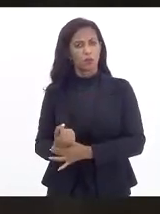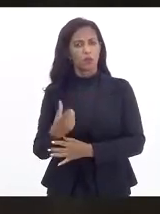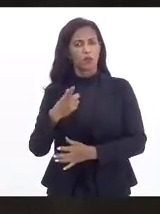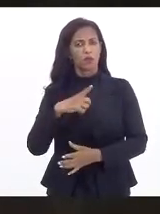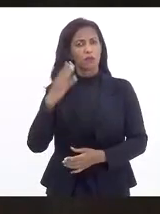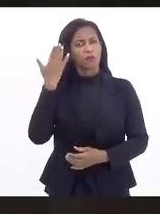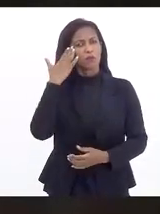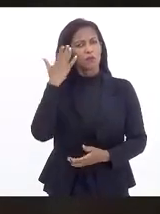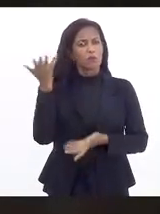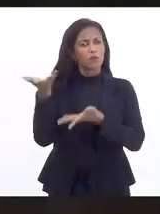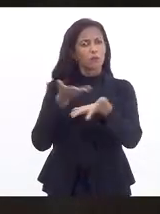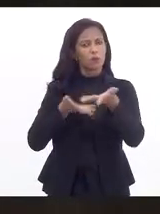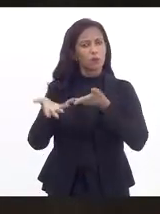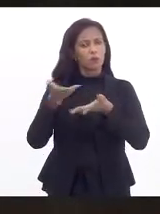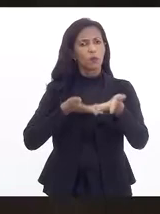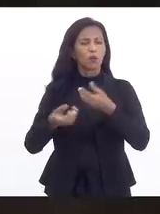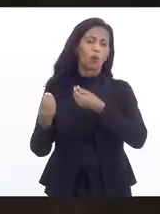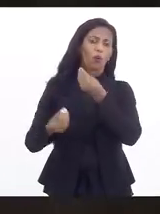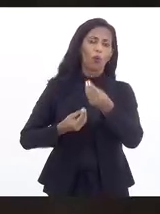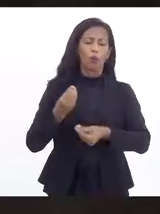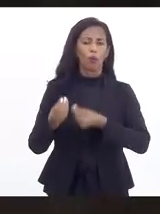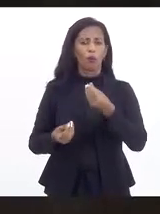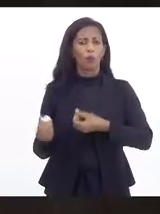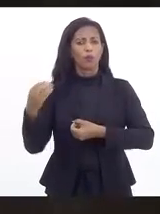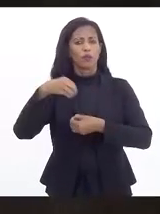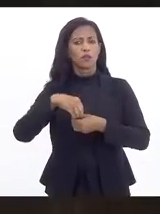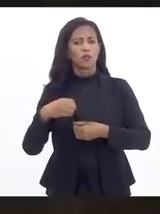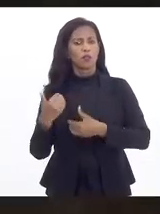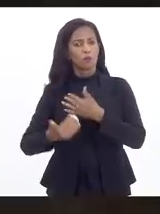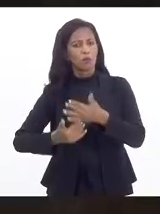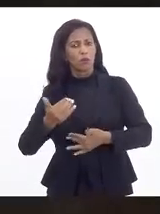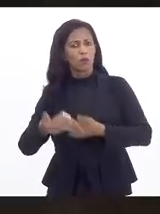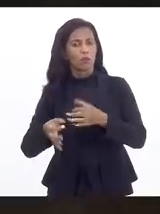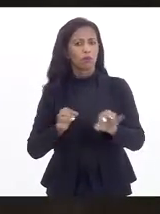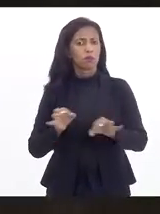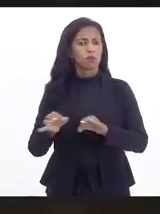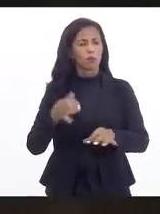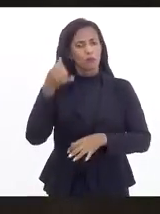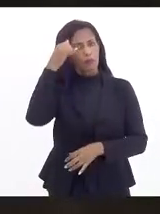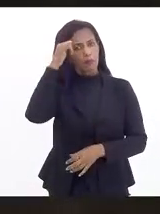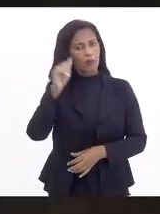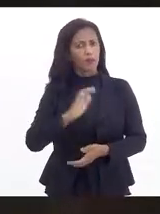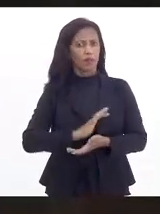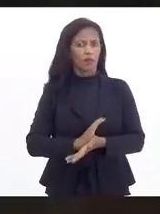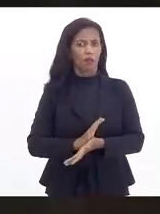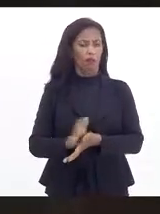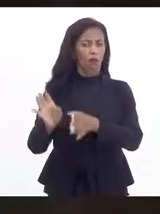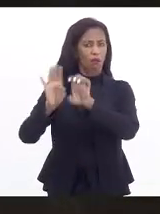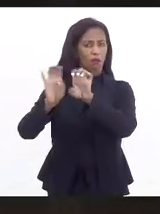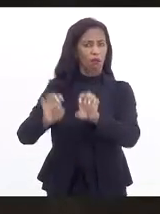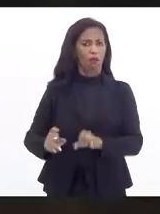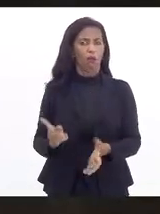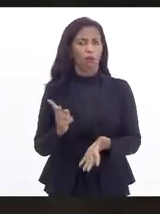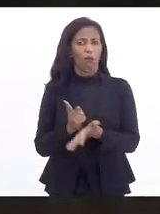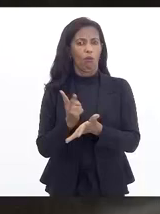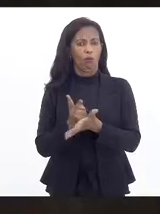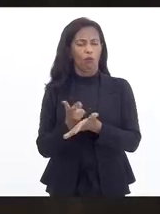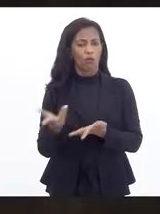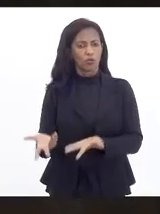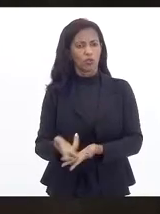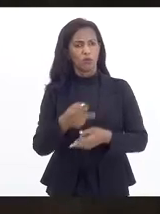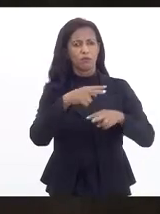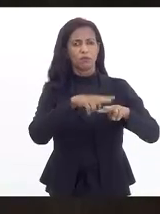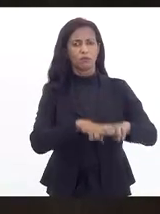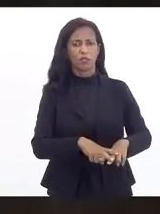um entendimento sobre como seria o melhor procedimento para evitar que esse racismo institucional continue levando ao